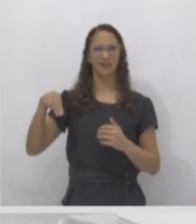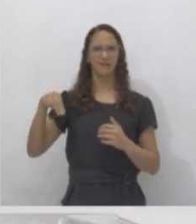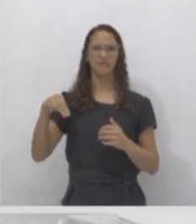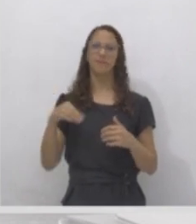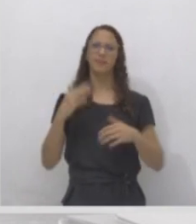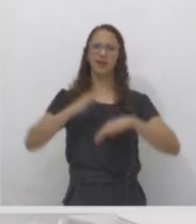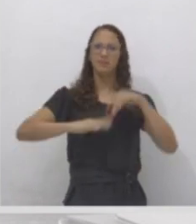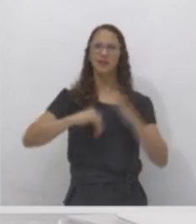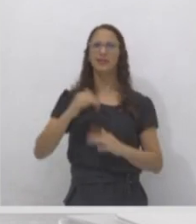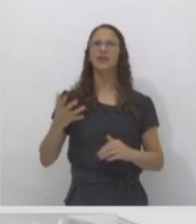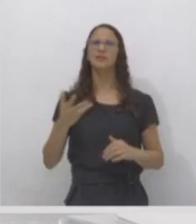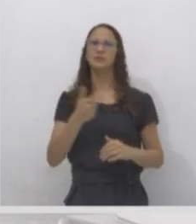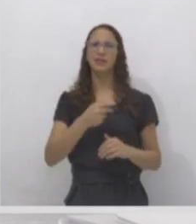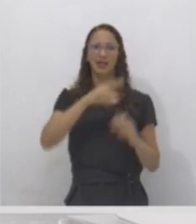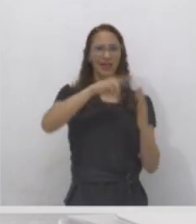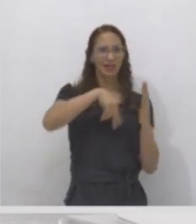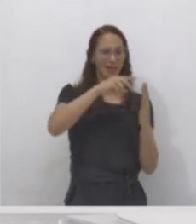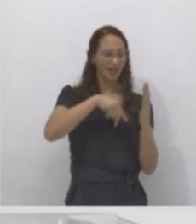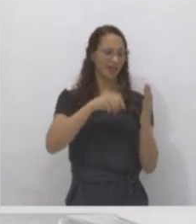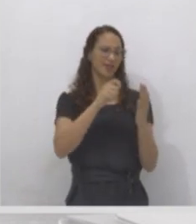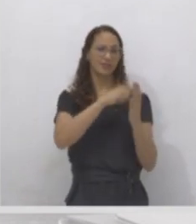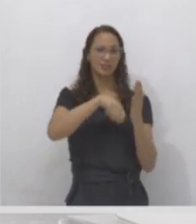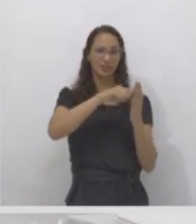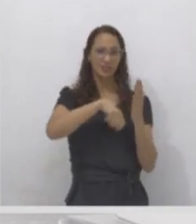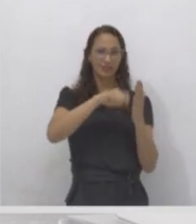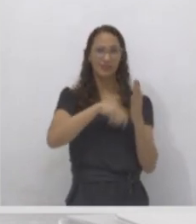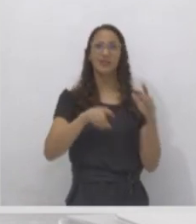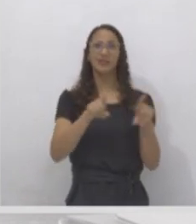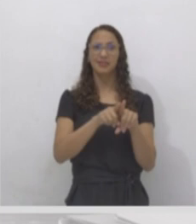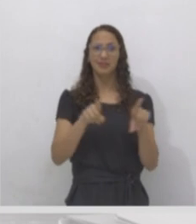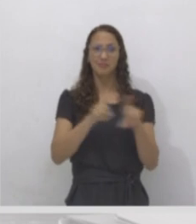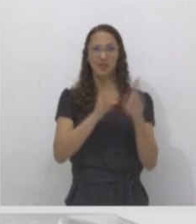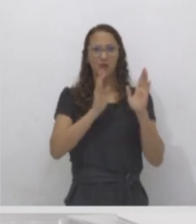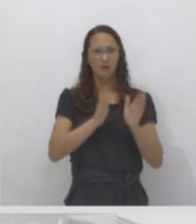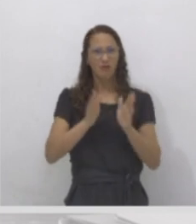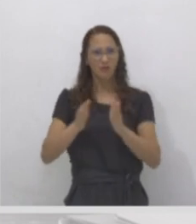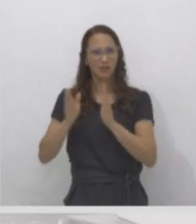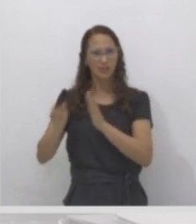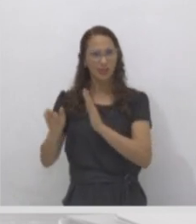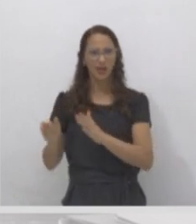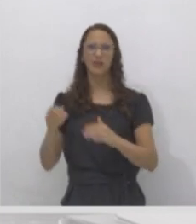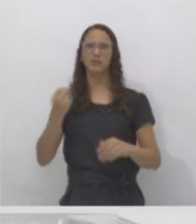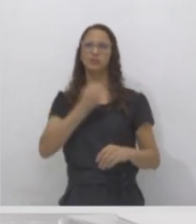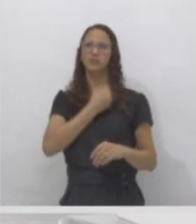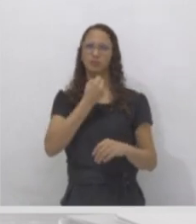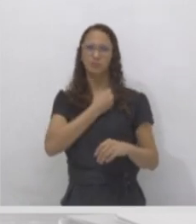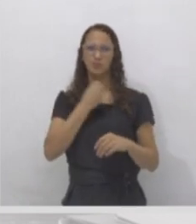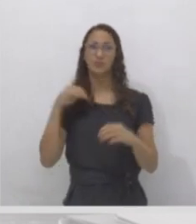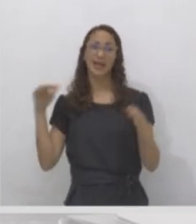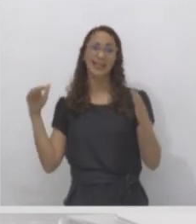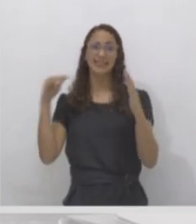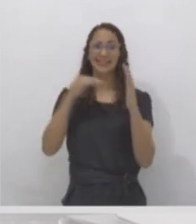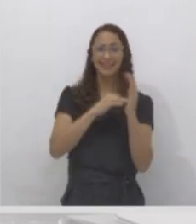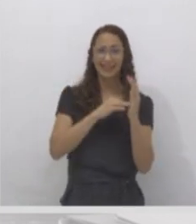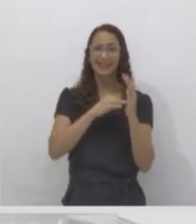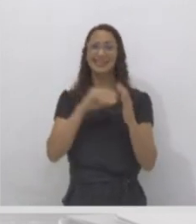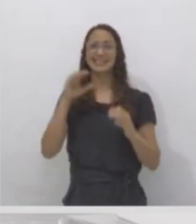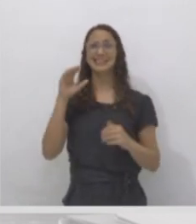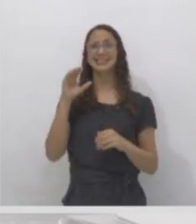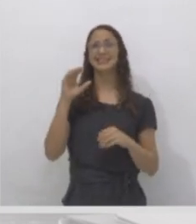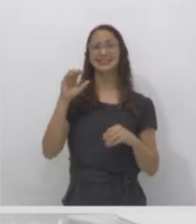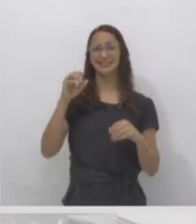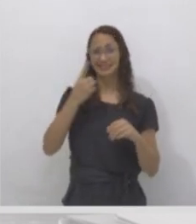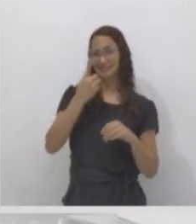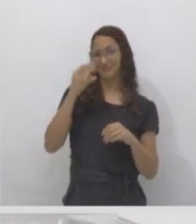números naturais até a ordem das centenas de milhar, com compreensão das principais características do sistema